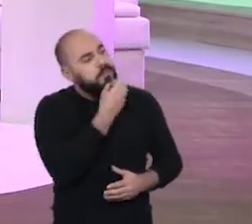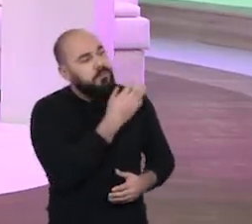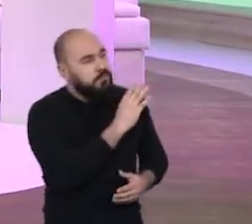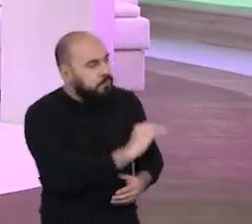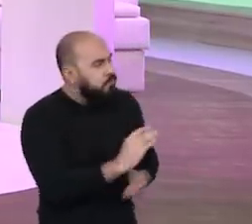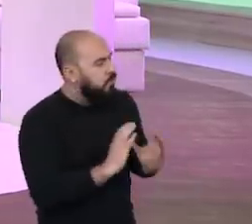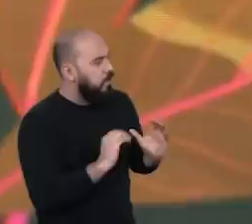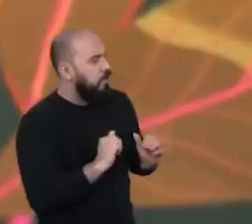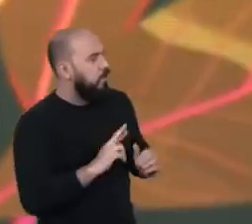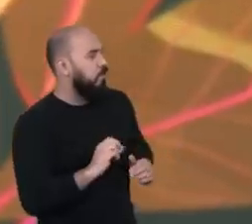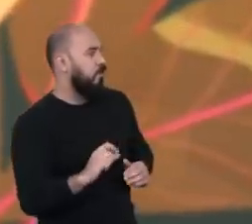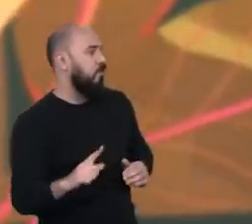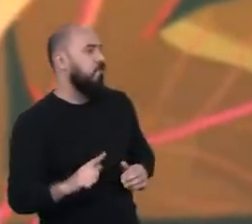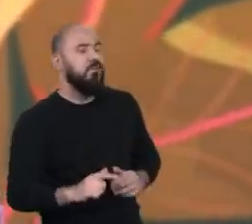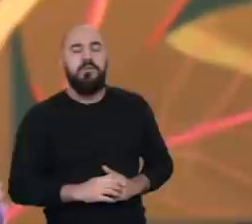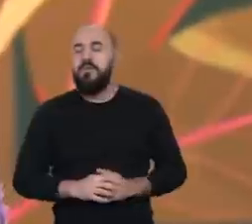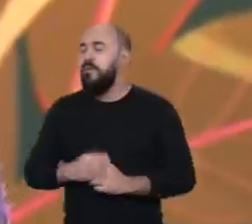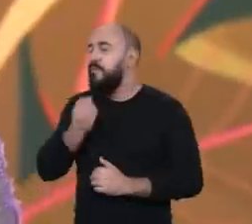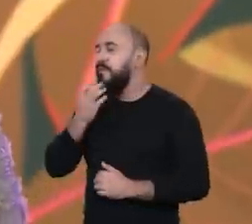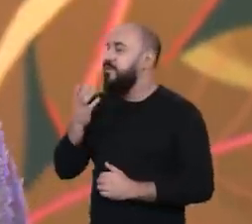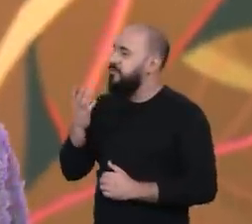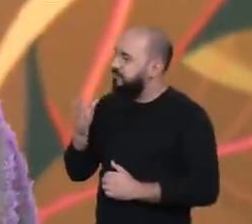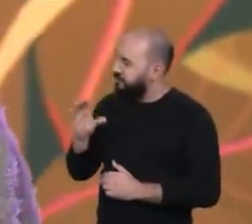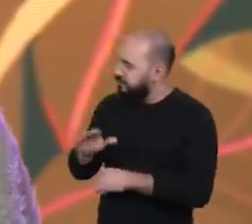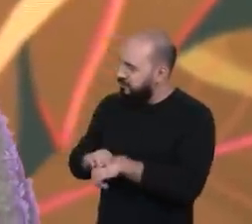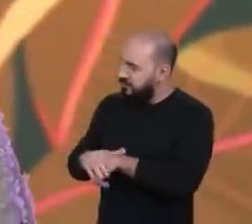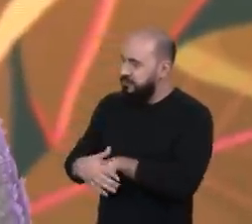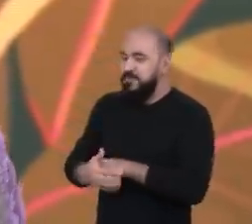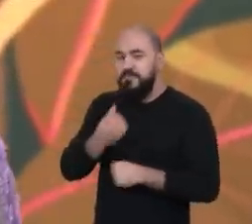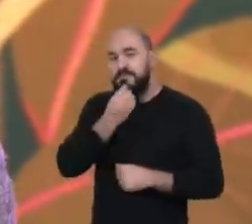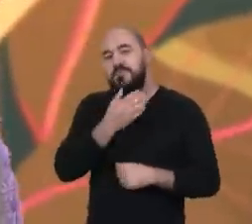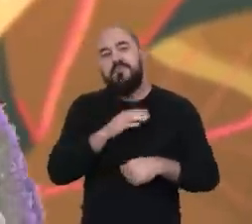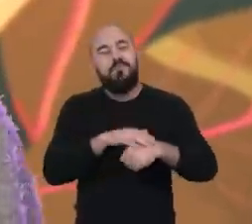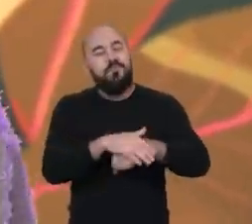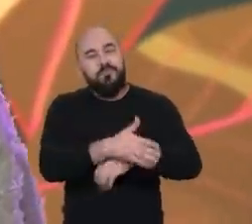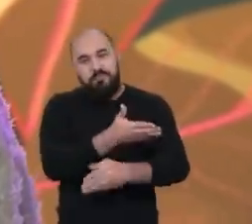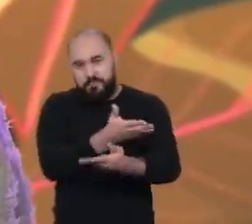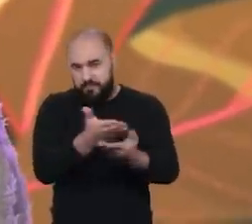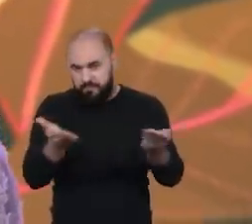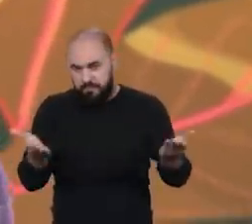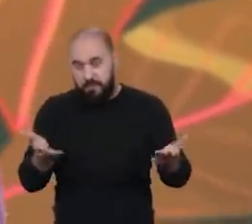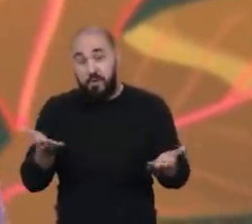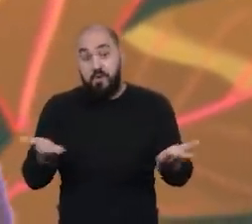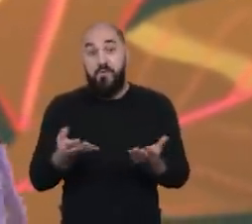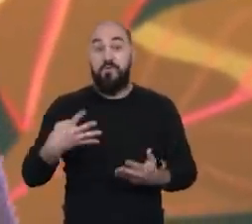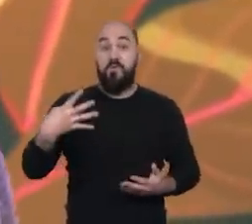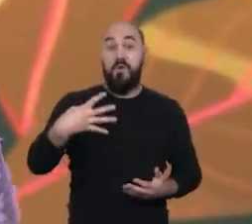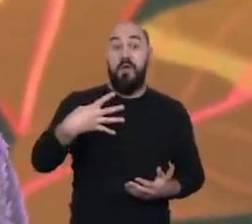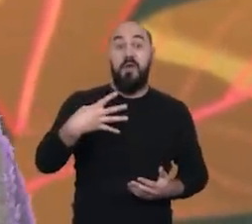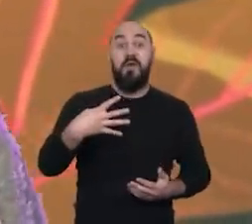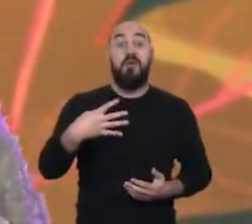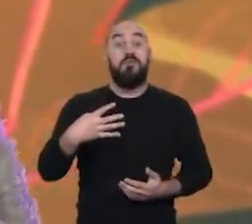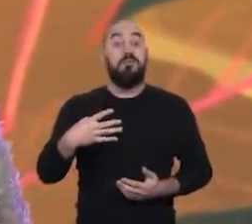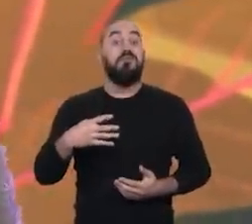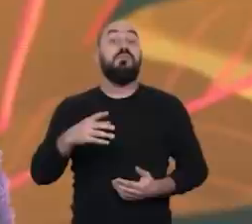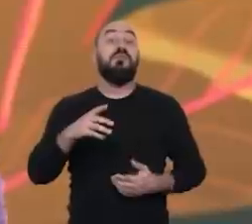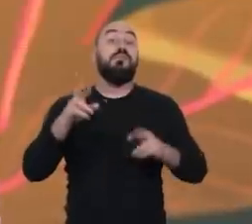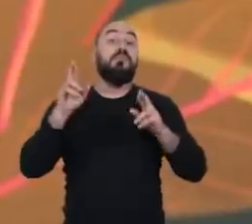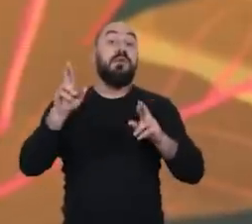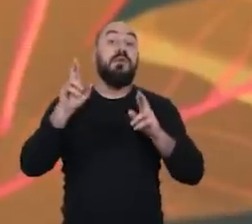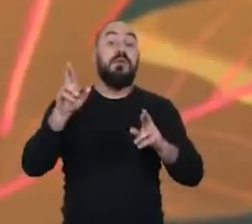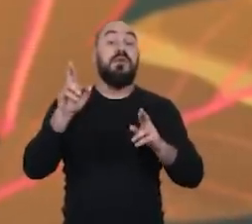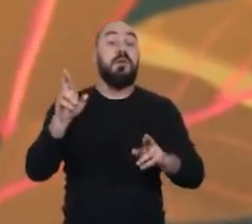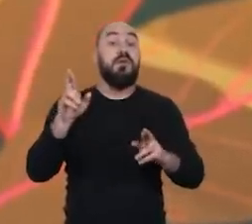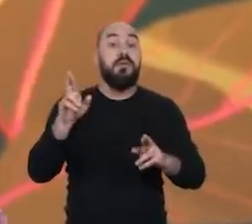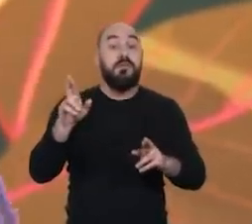Cris. Boa noite para você que nos recebe. Olha, e hoje também é mais um capítulo, quarto capítulo da série Esperança para